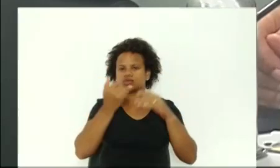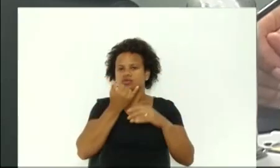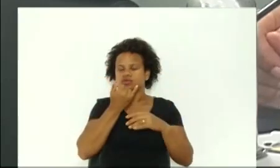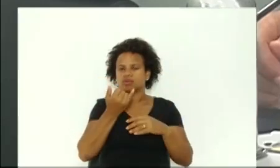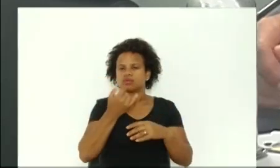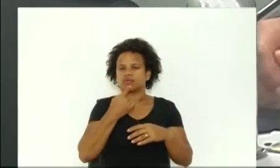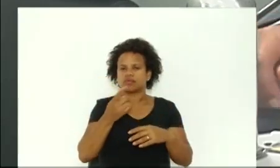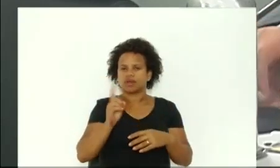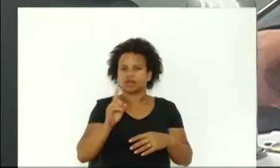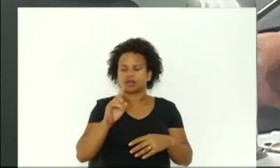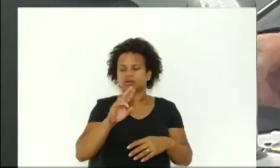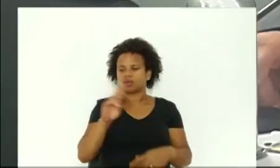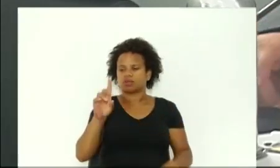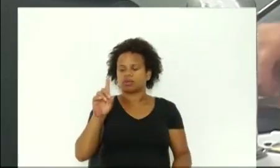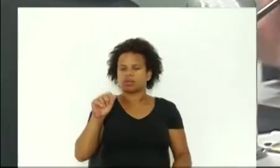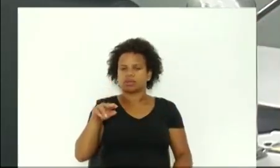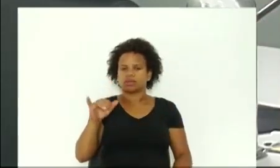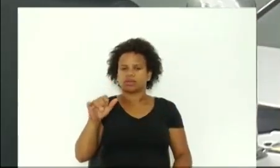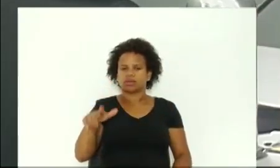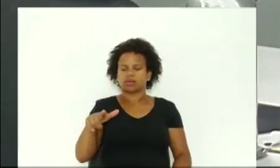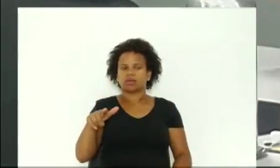Daniel. Daniel, um abraço para você e equipe.